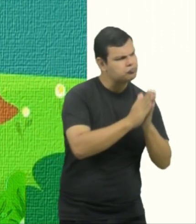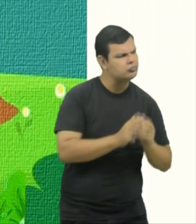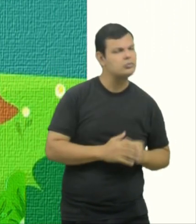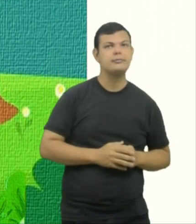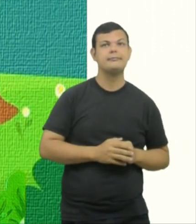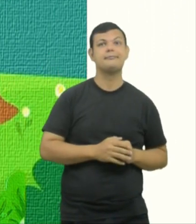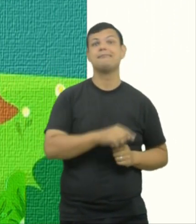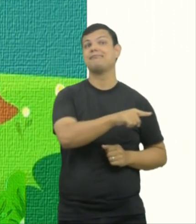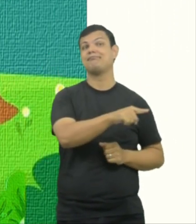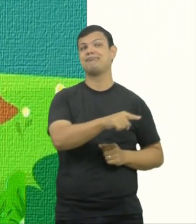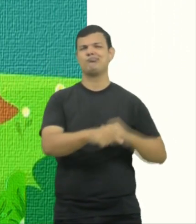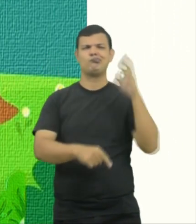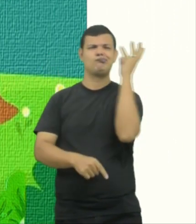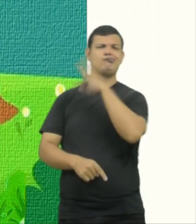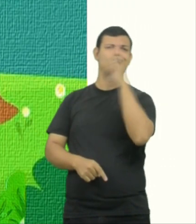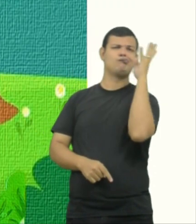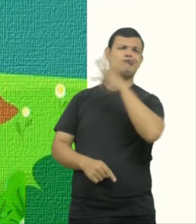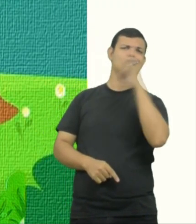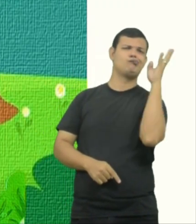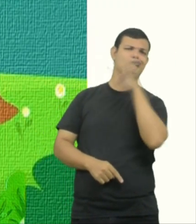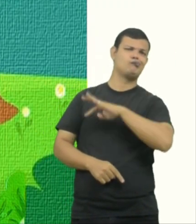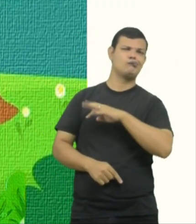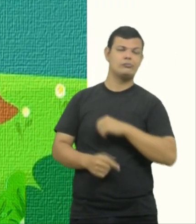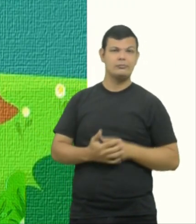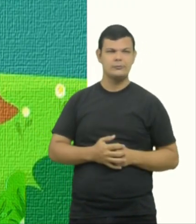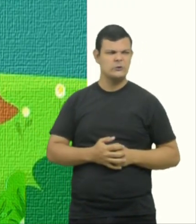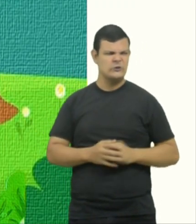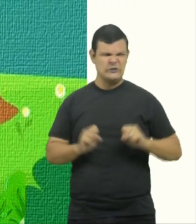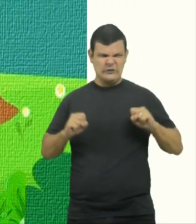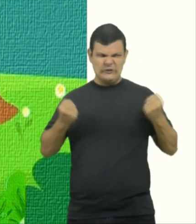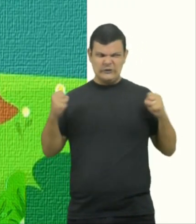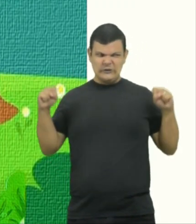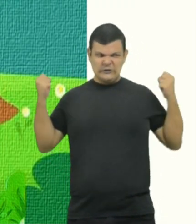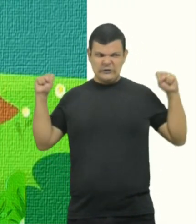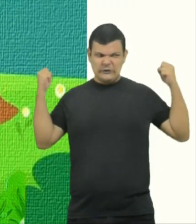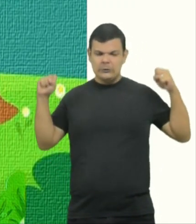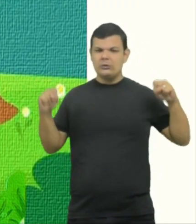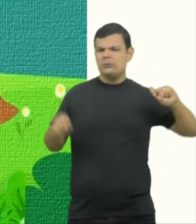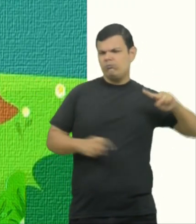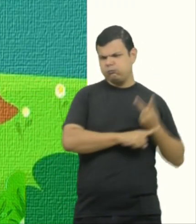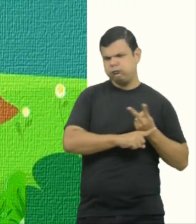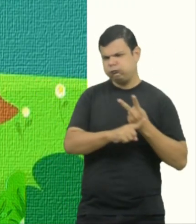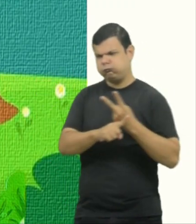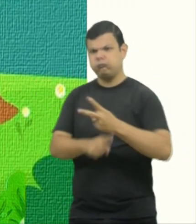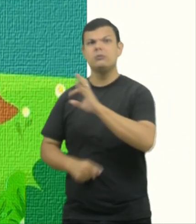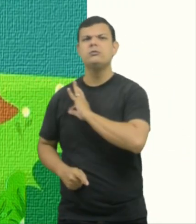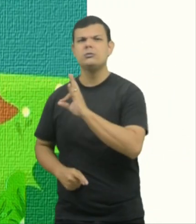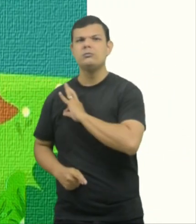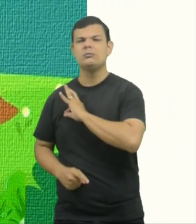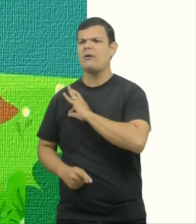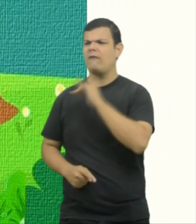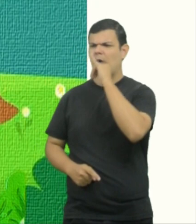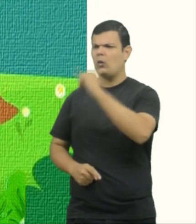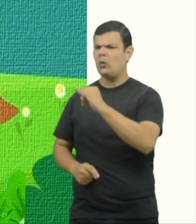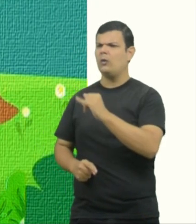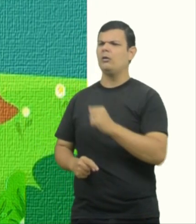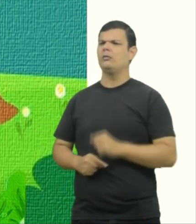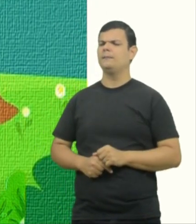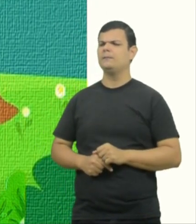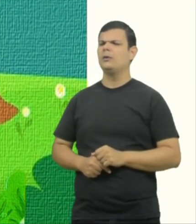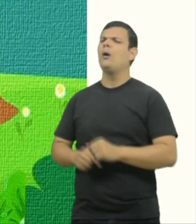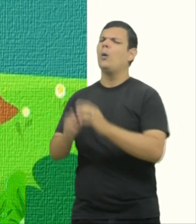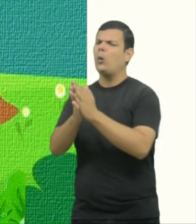lenhador e lhe disse: "Ô, seu lenhador, venha mandar um pedaço de pau ajudar a apanhar minha banana